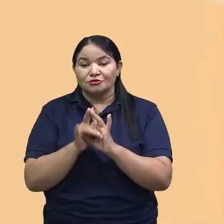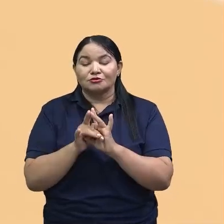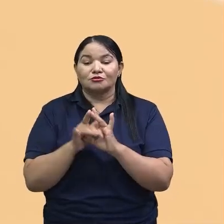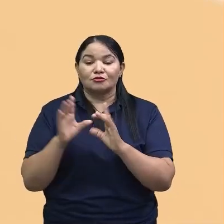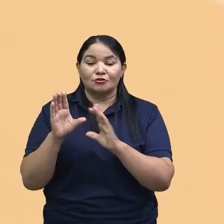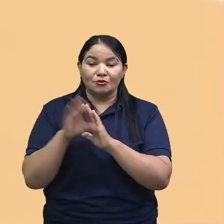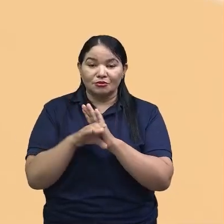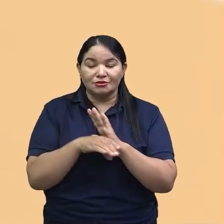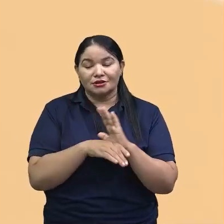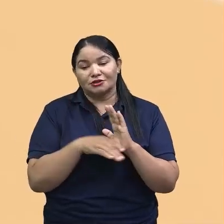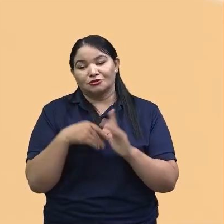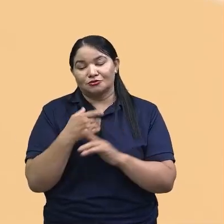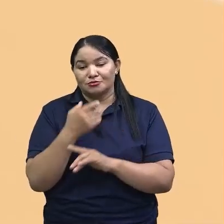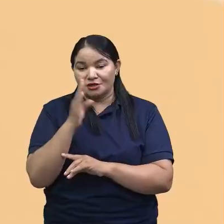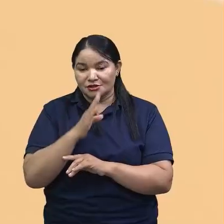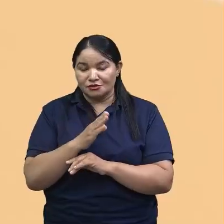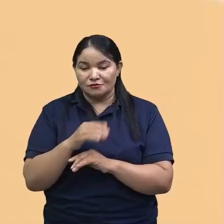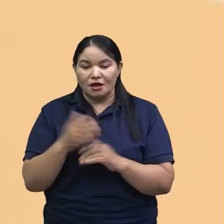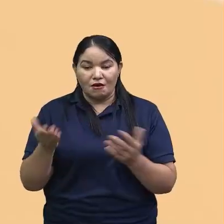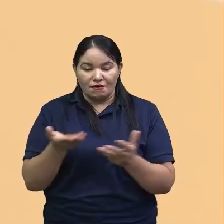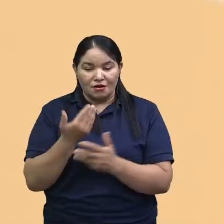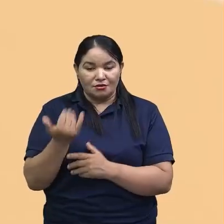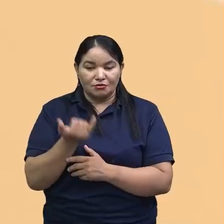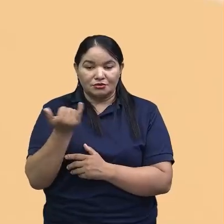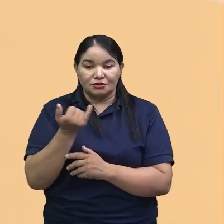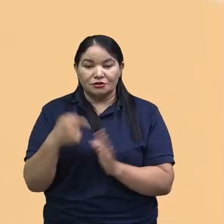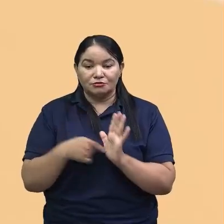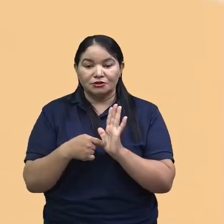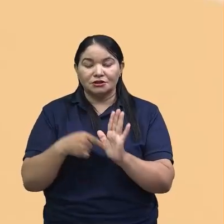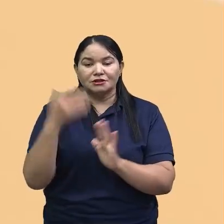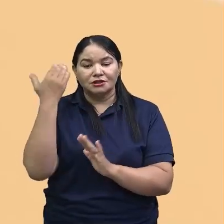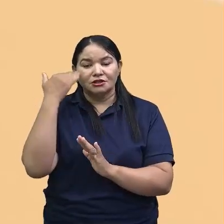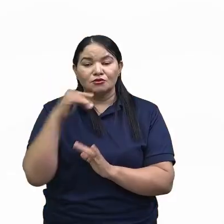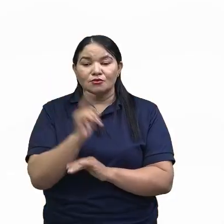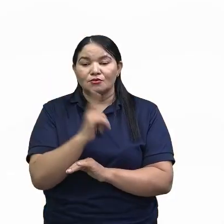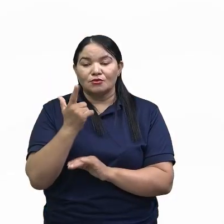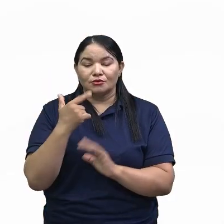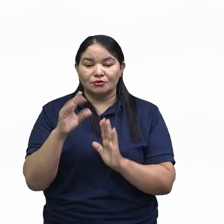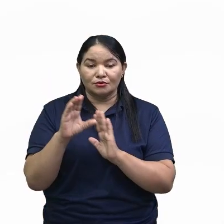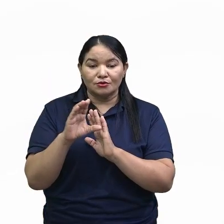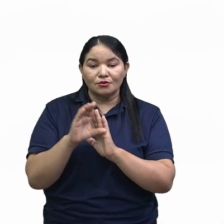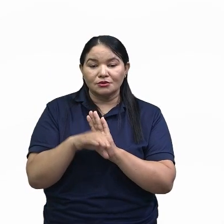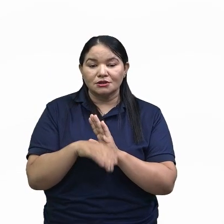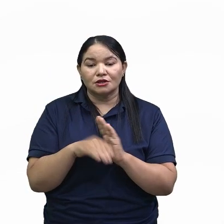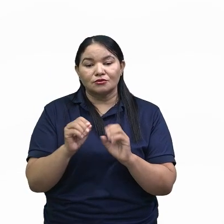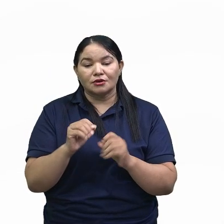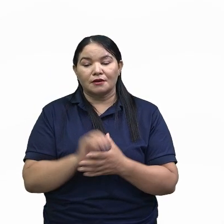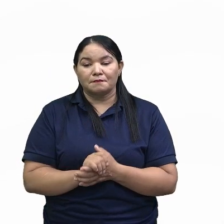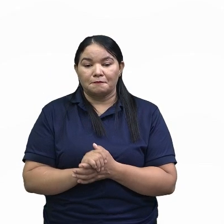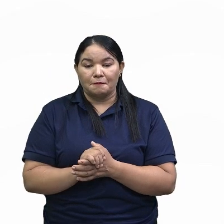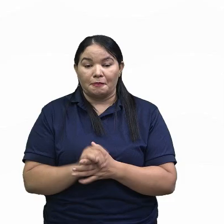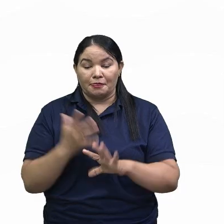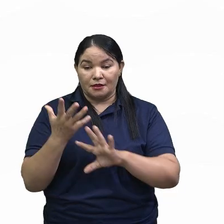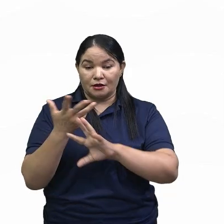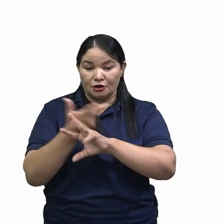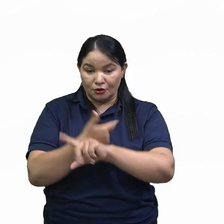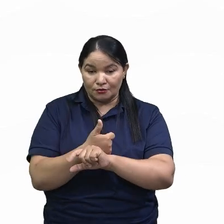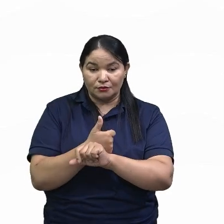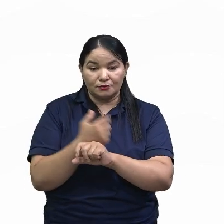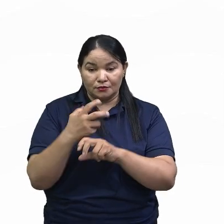contexto brasileiro. E agora é importante a gente compreender um outro conceito, que é o de